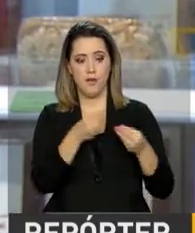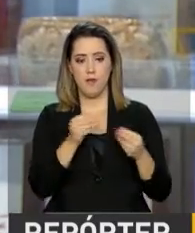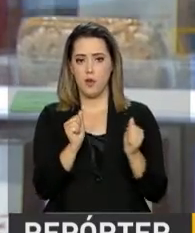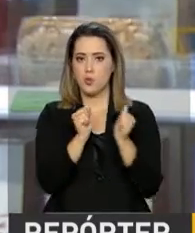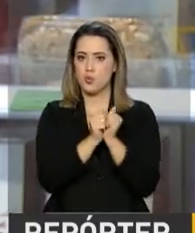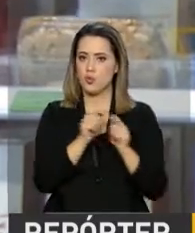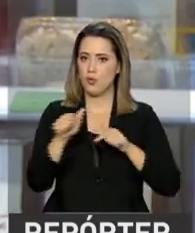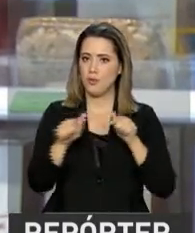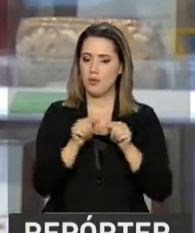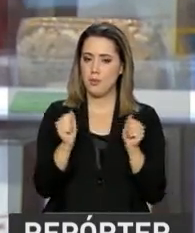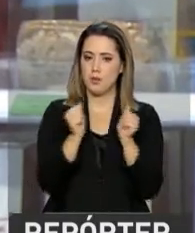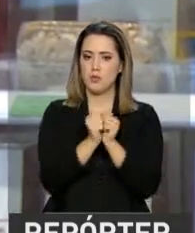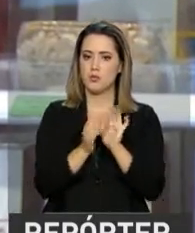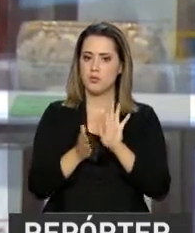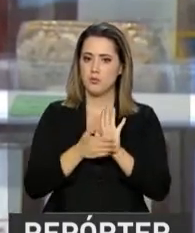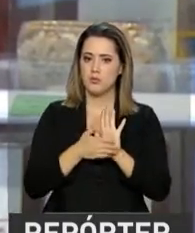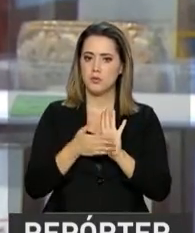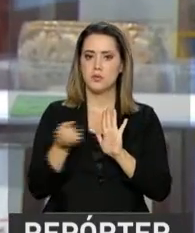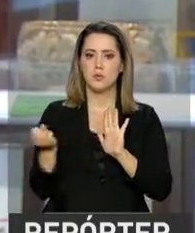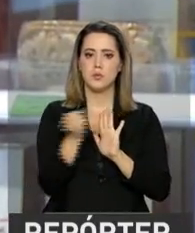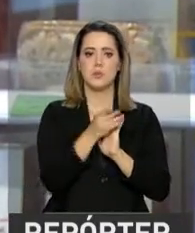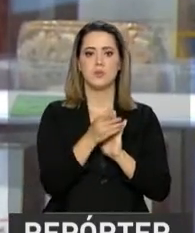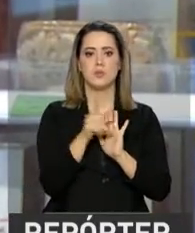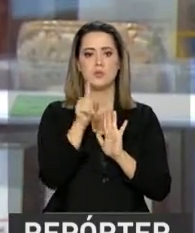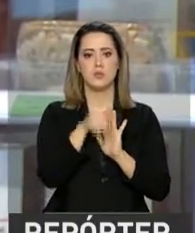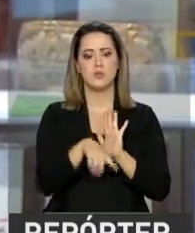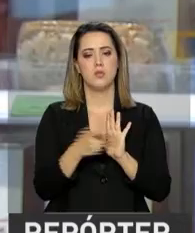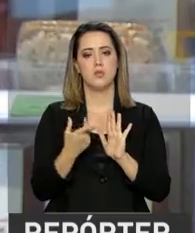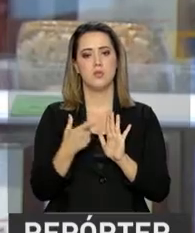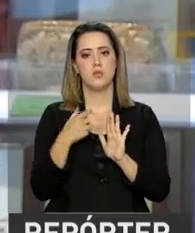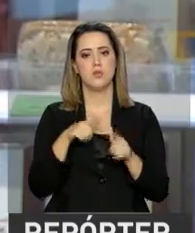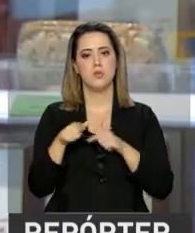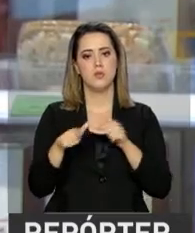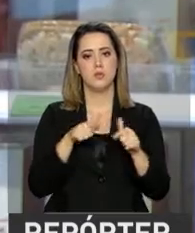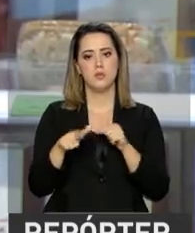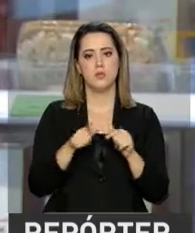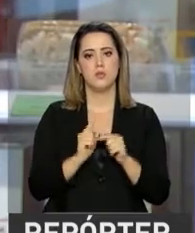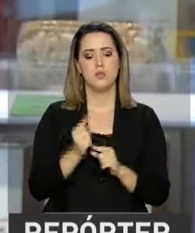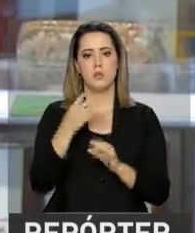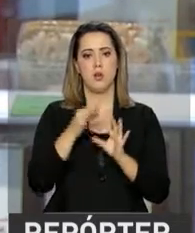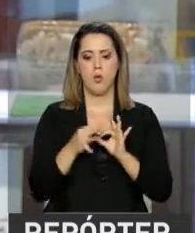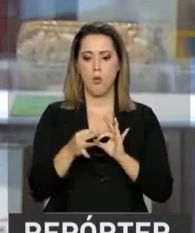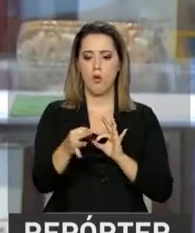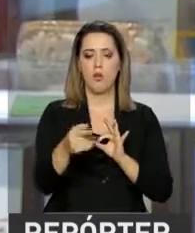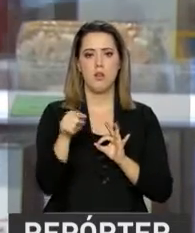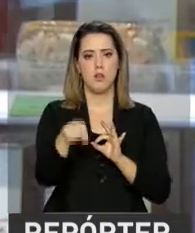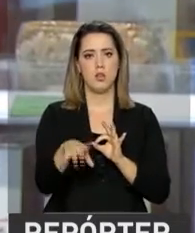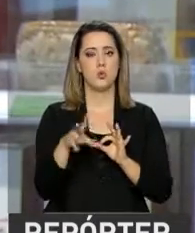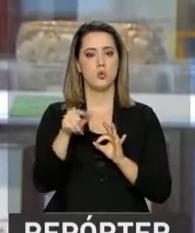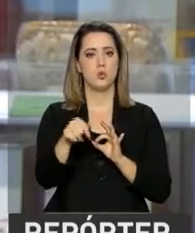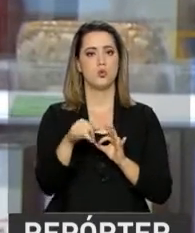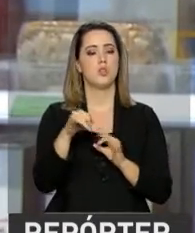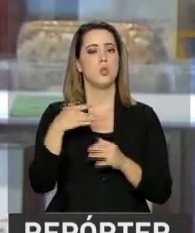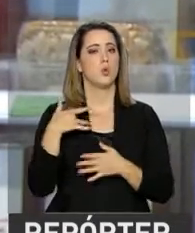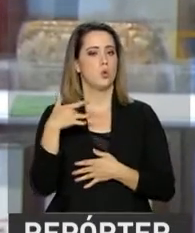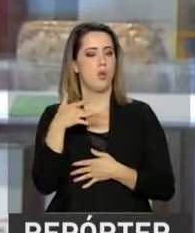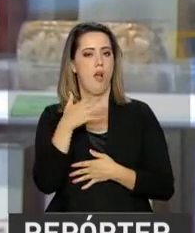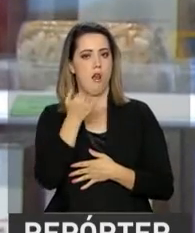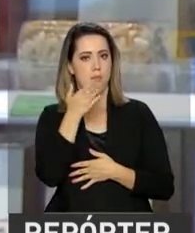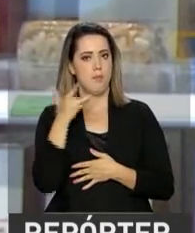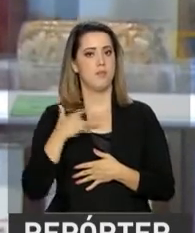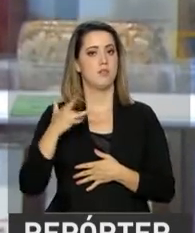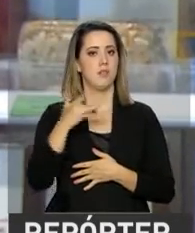ver com uma proposta nova né da gente trabalhar com uma linha de salgados integrais saudáveis